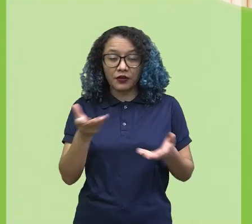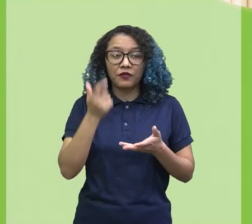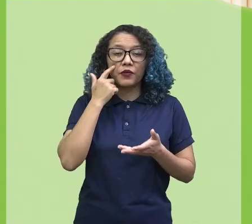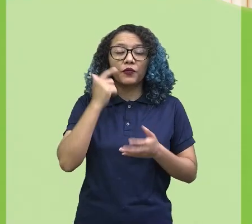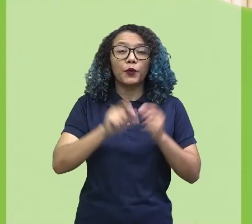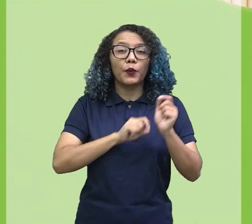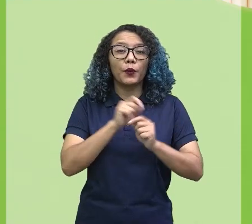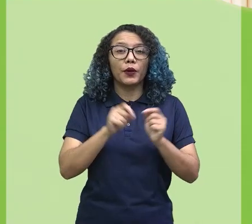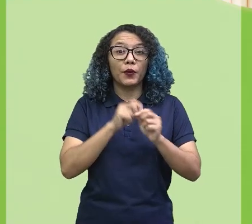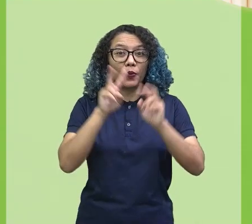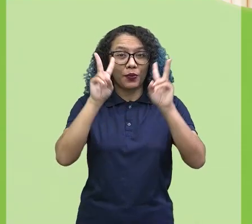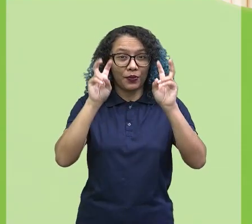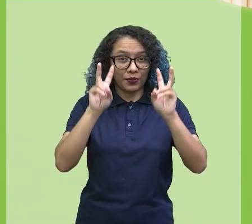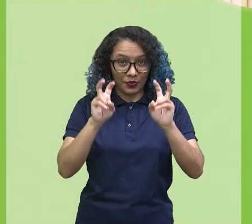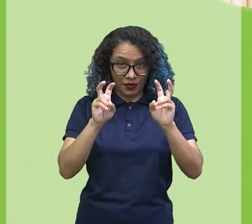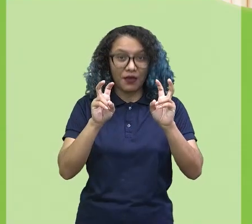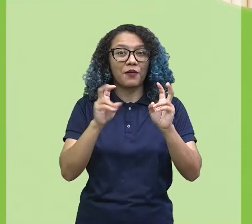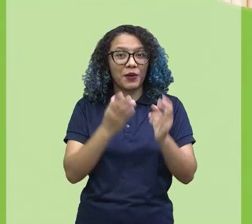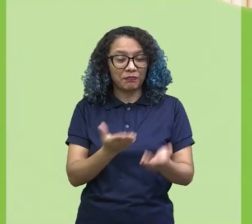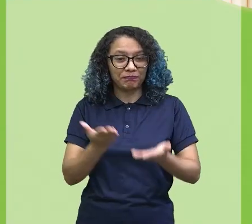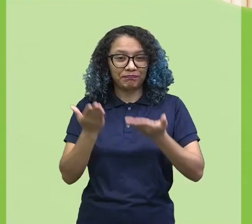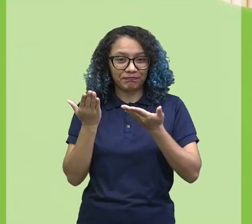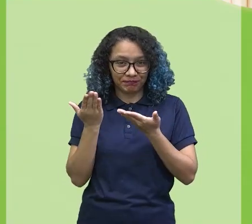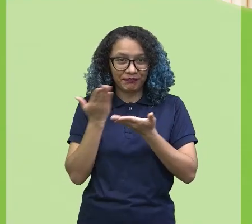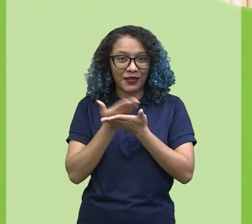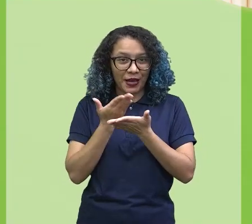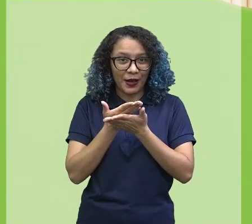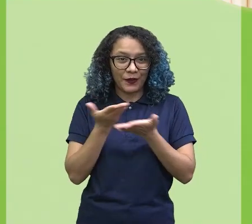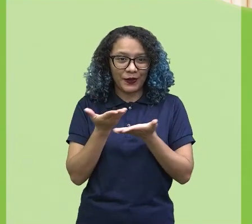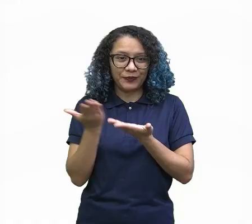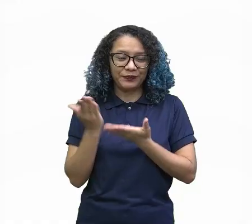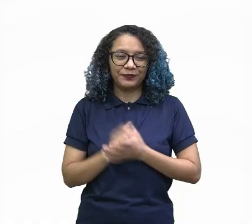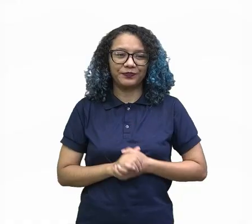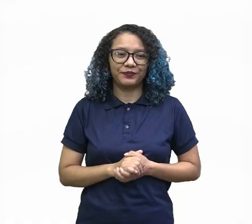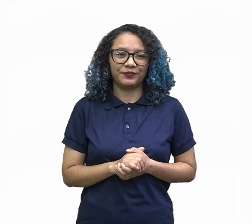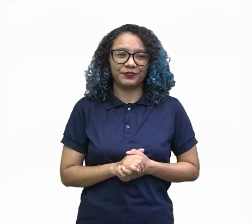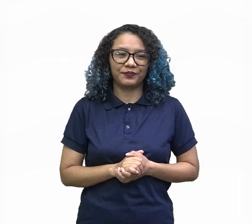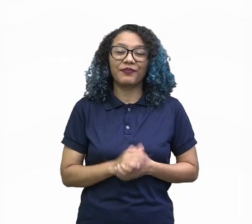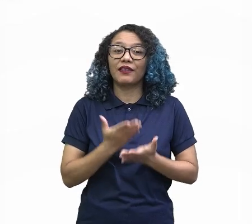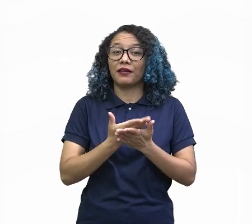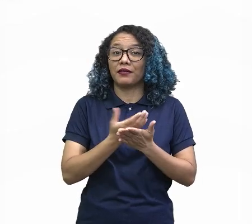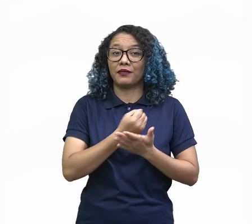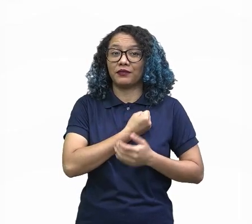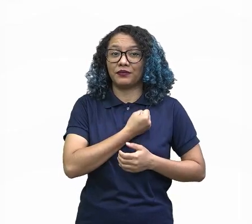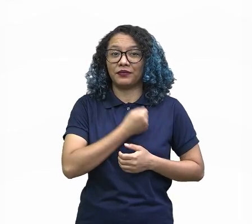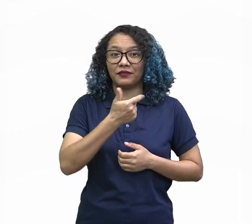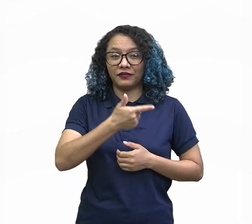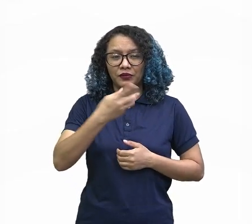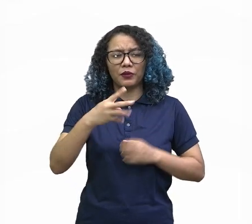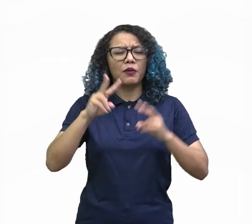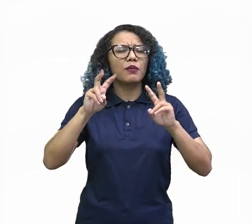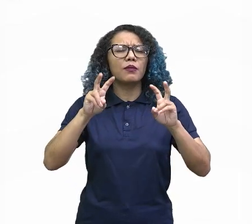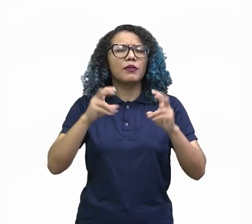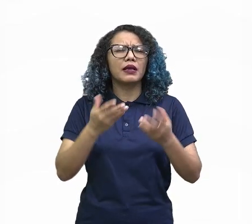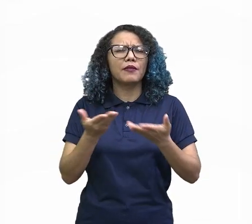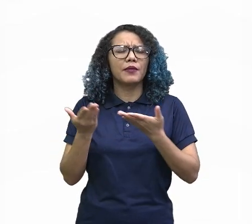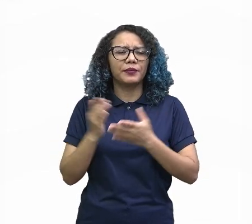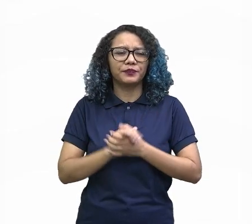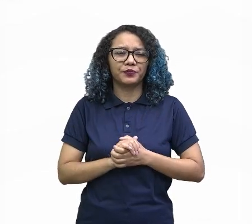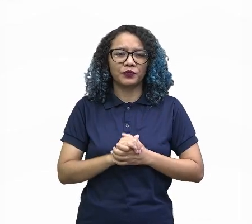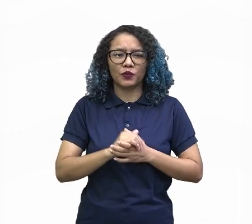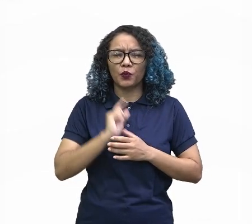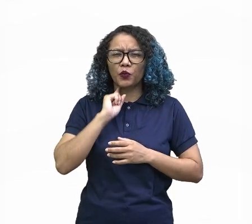comigo aí os conteúdos, o objeto de conhecimento da nossa aula. Nossa aula 24 traz como objeto de